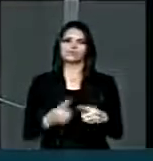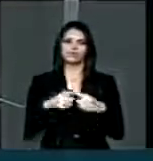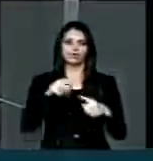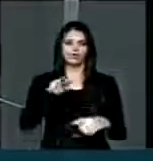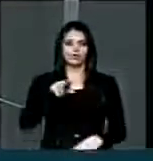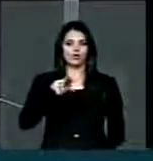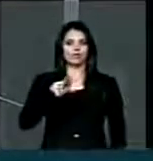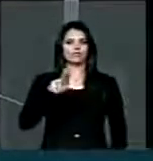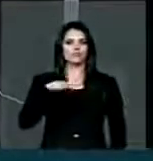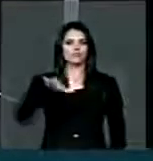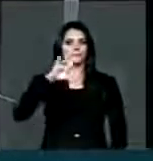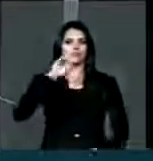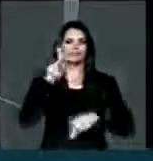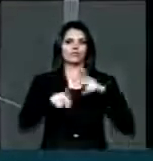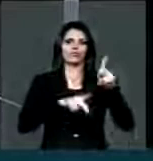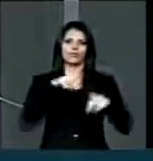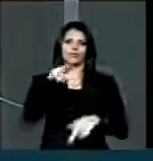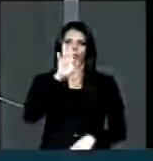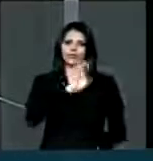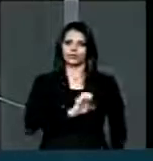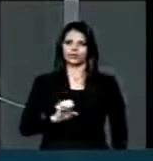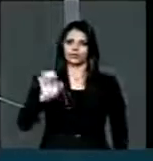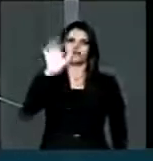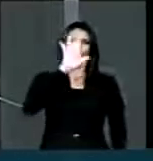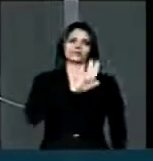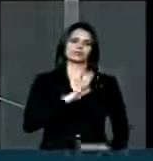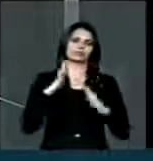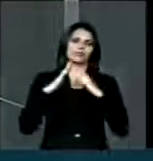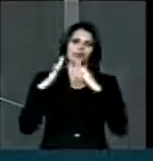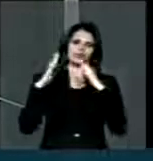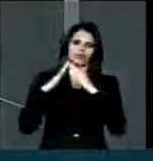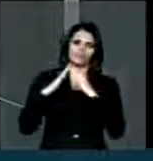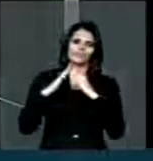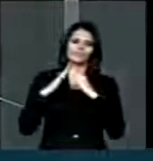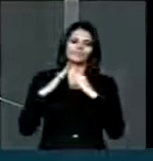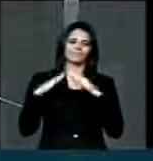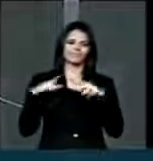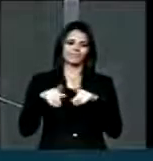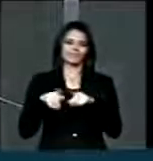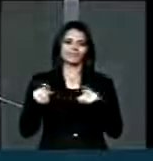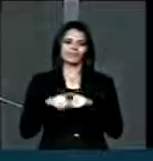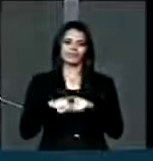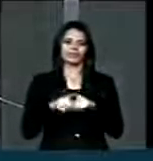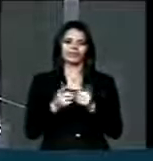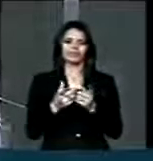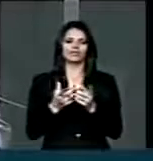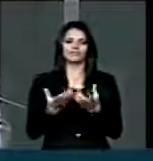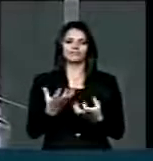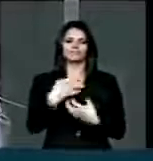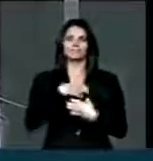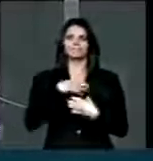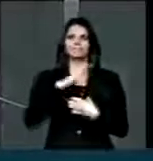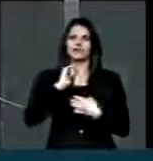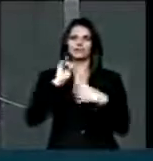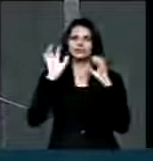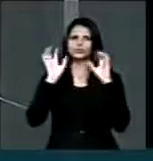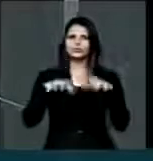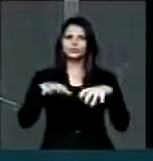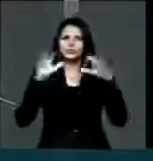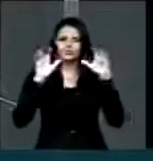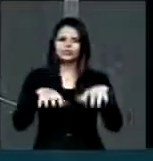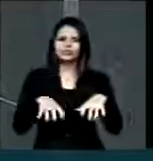irmãos nordestinos, sertanejos, e aquele sentimento de que vem chuva, de que